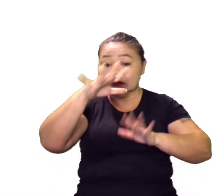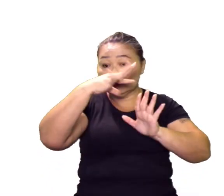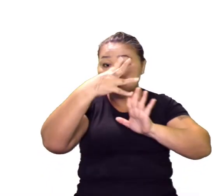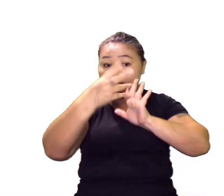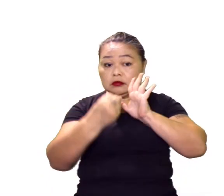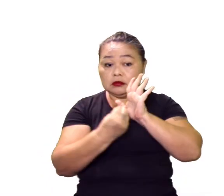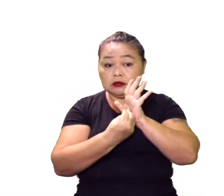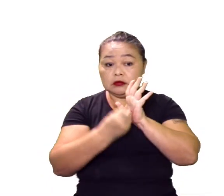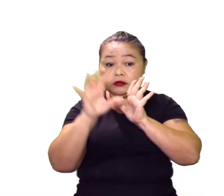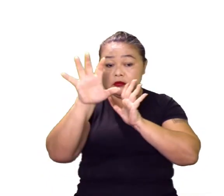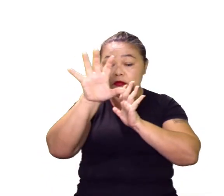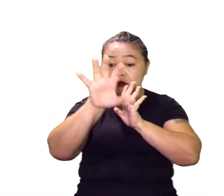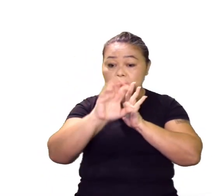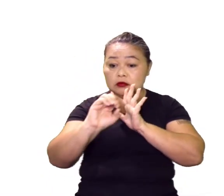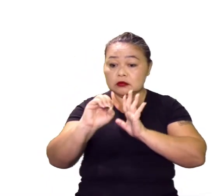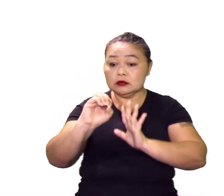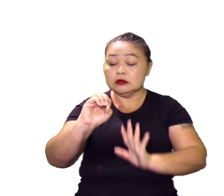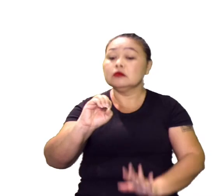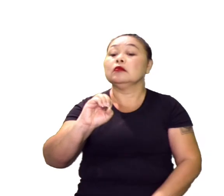Amazônia